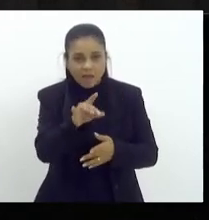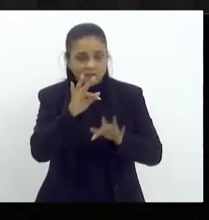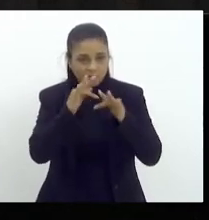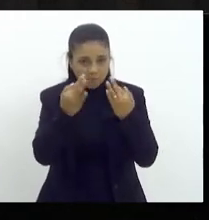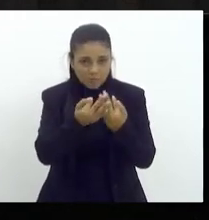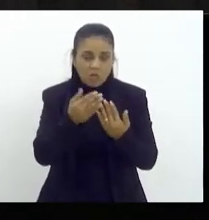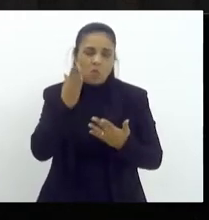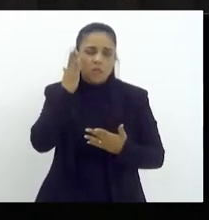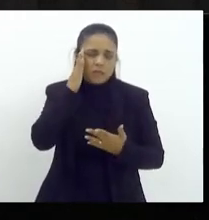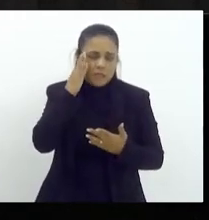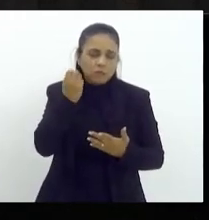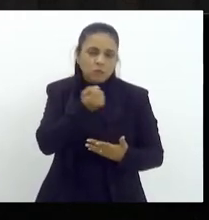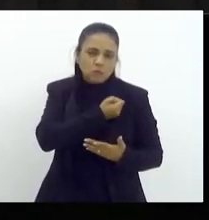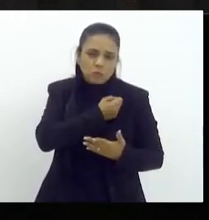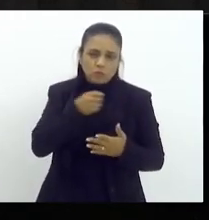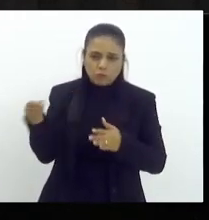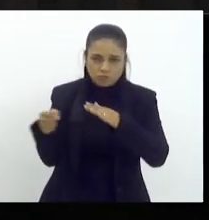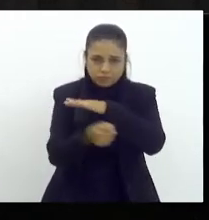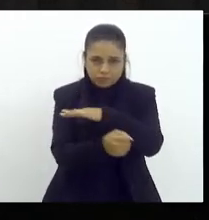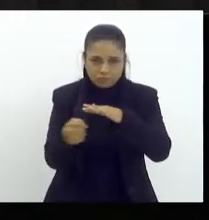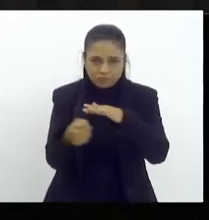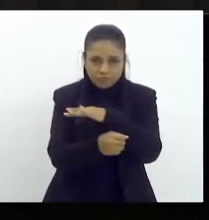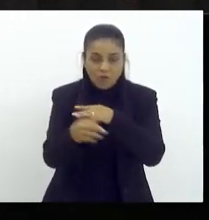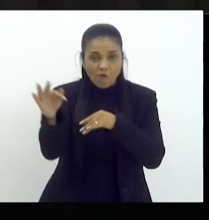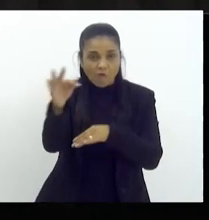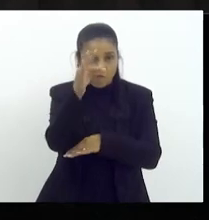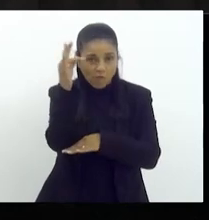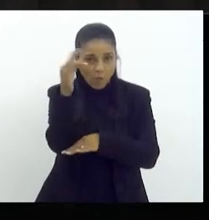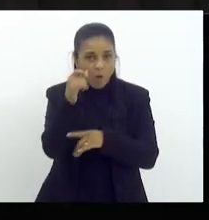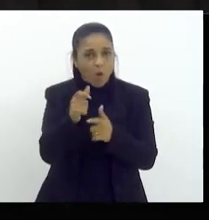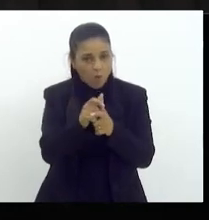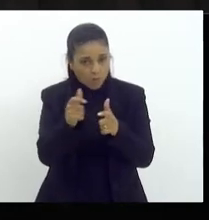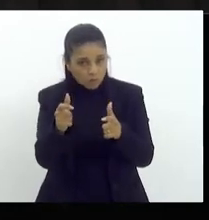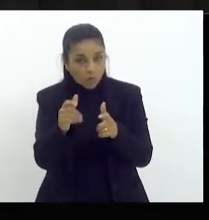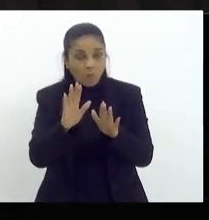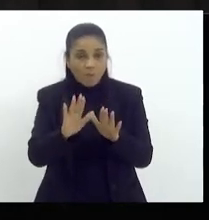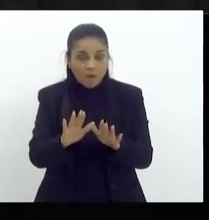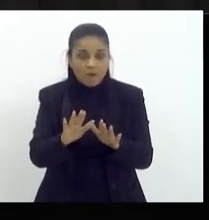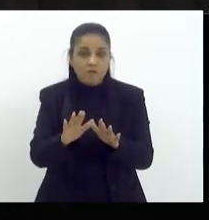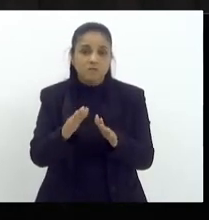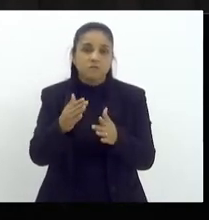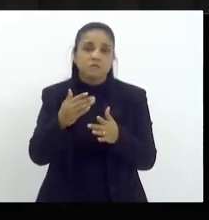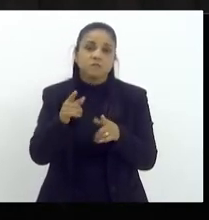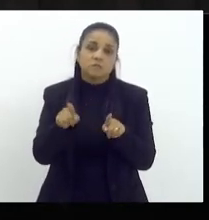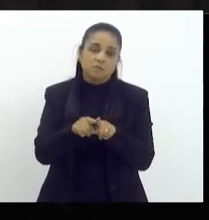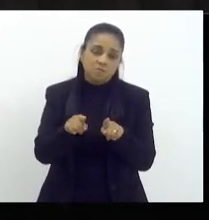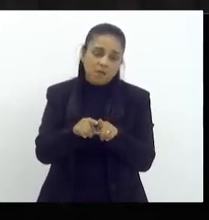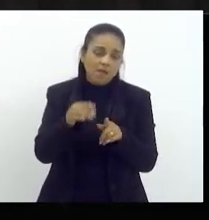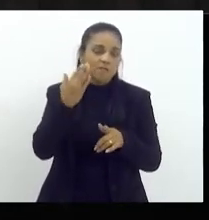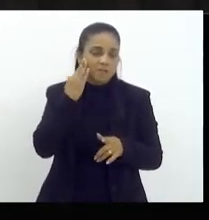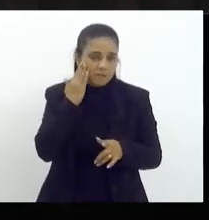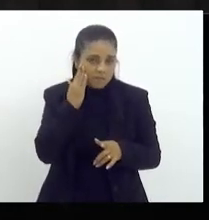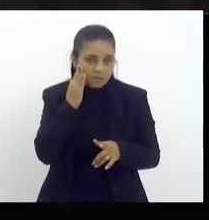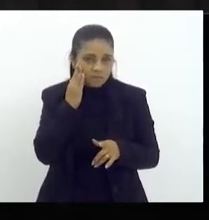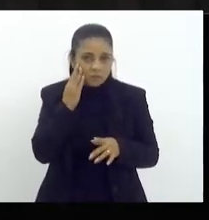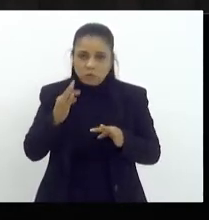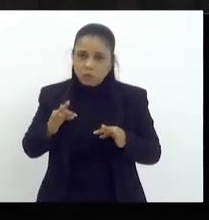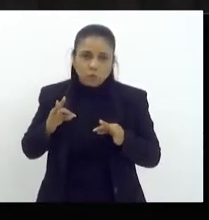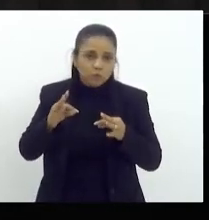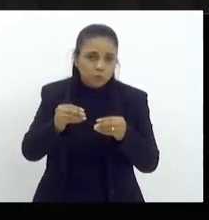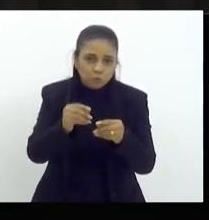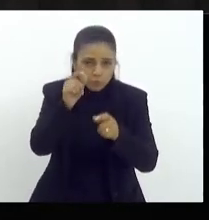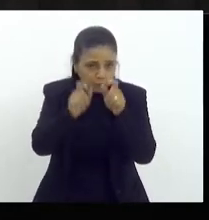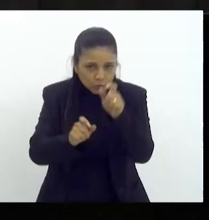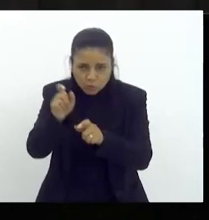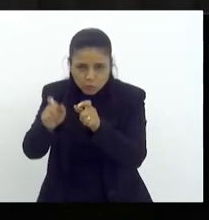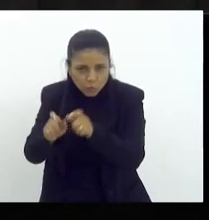empregos formais no estado do Rio de Janeiro tem aumentado se eu compreendo mas eu compreendo também que não são todas as